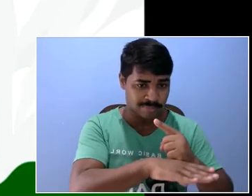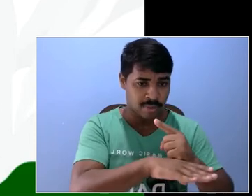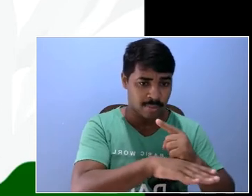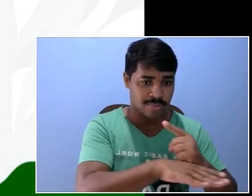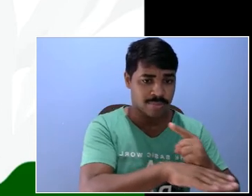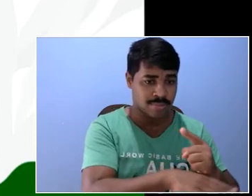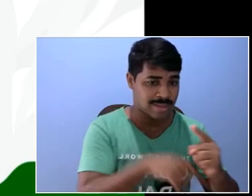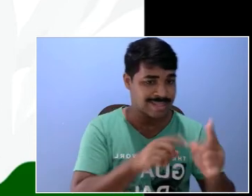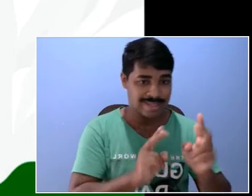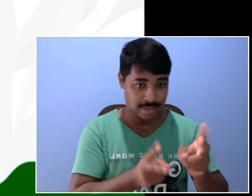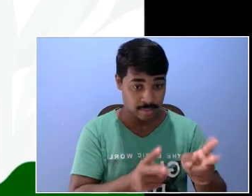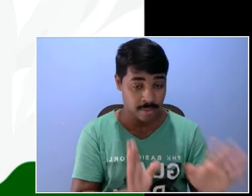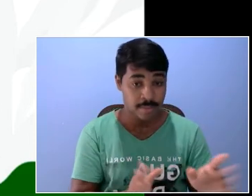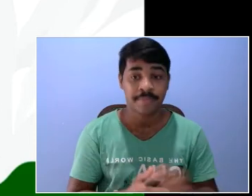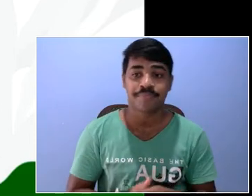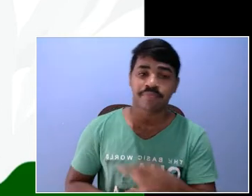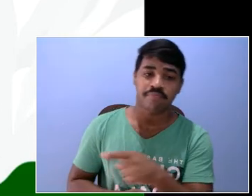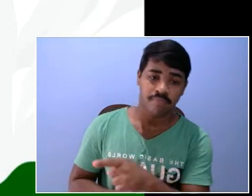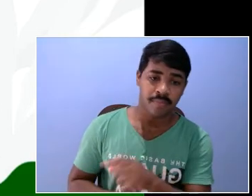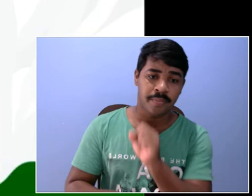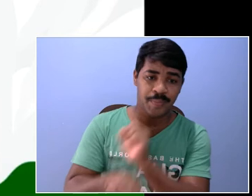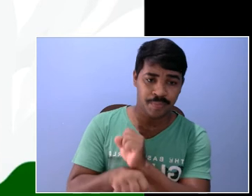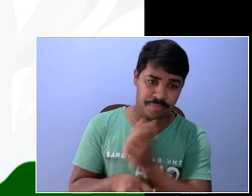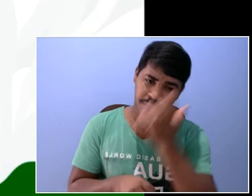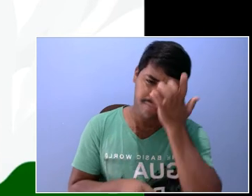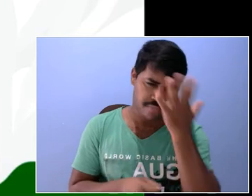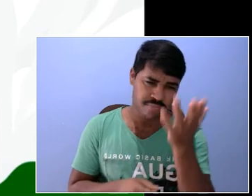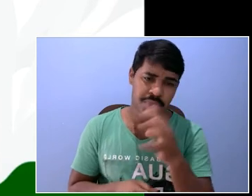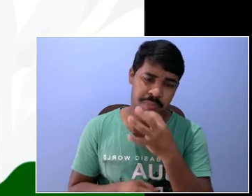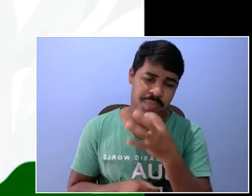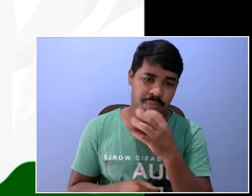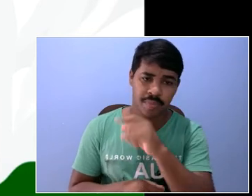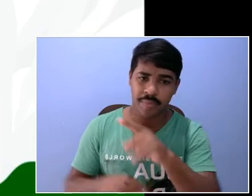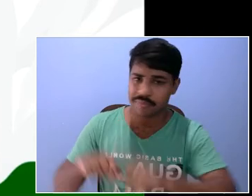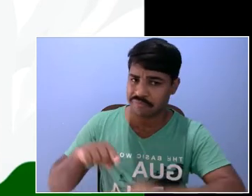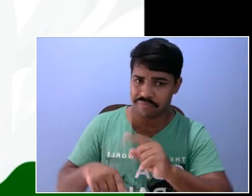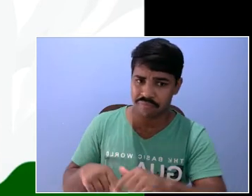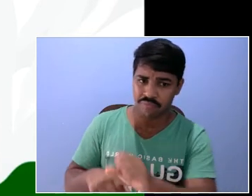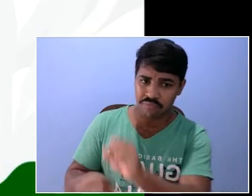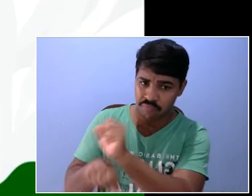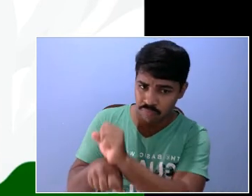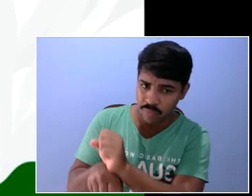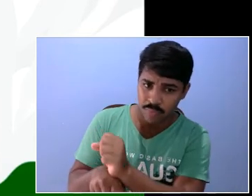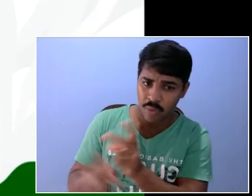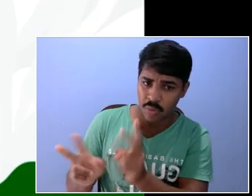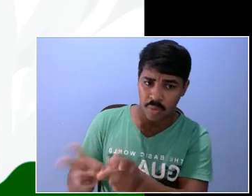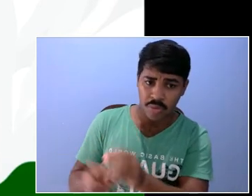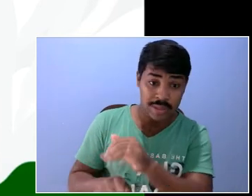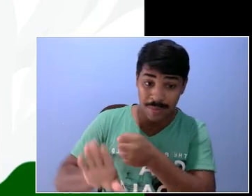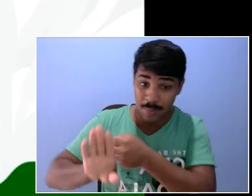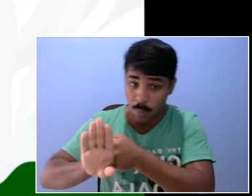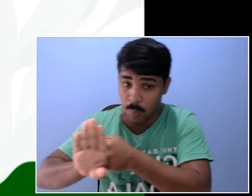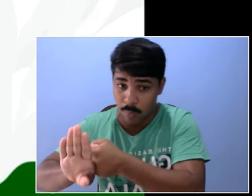já percebe que é mais claro de você visualizar. Corpo em repouso, continua em repouso, na ausência de